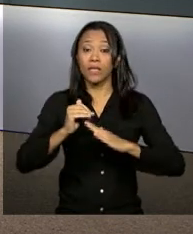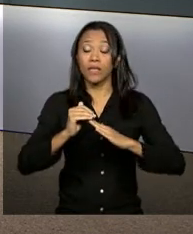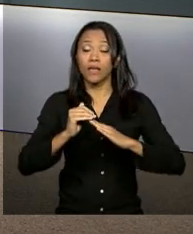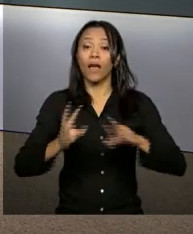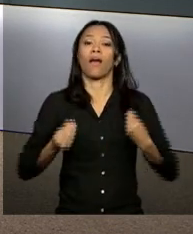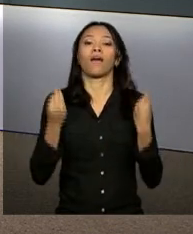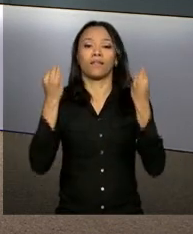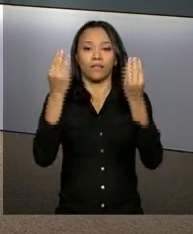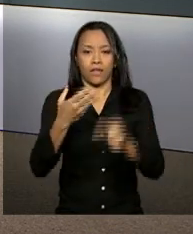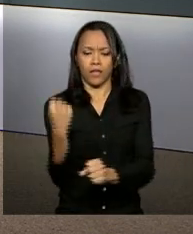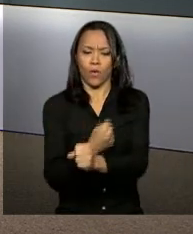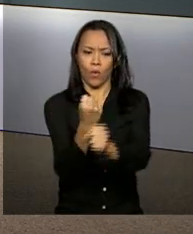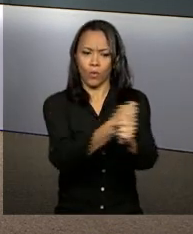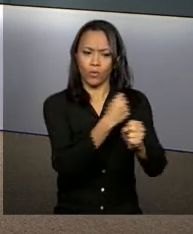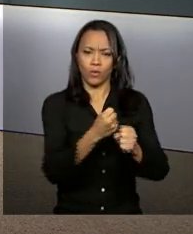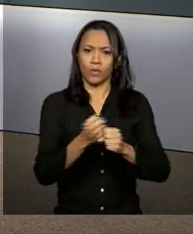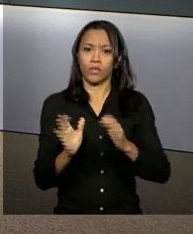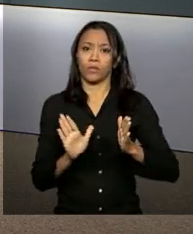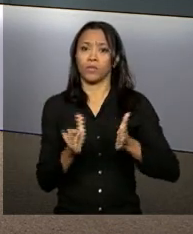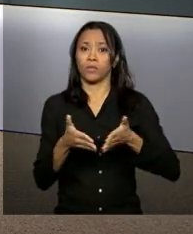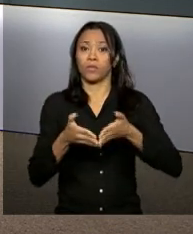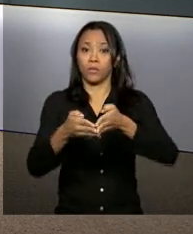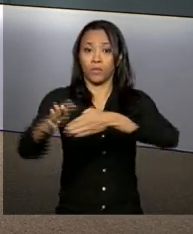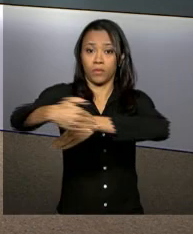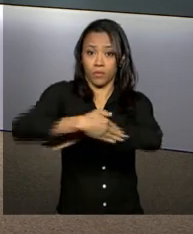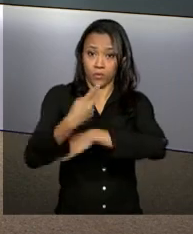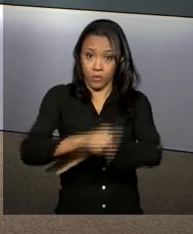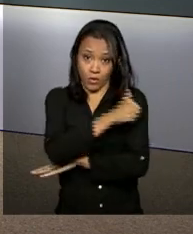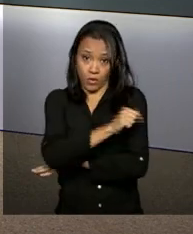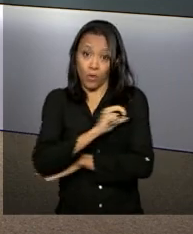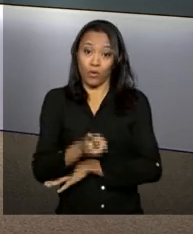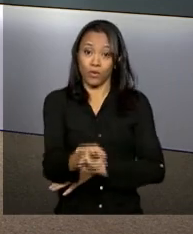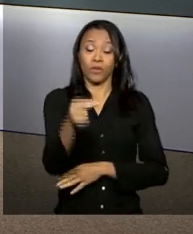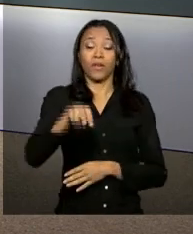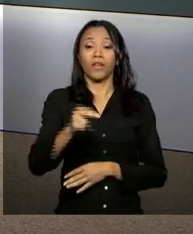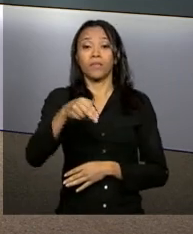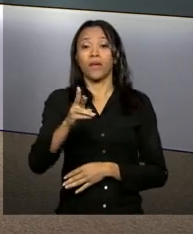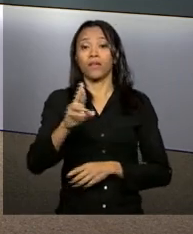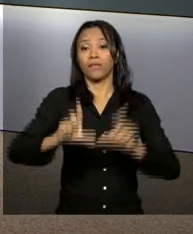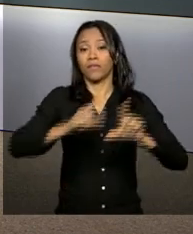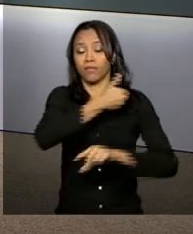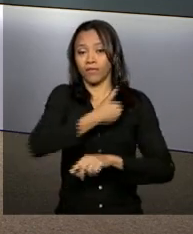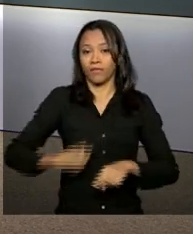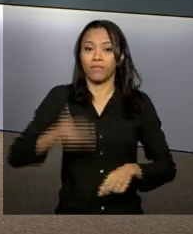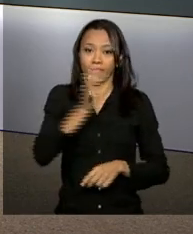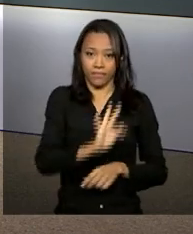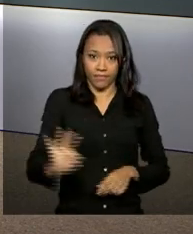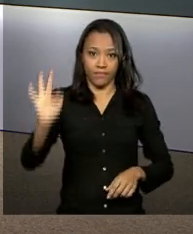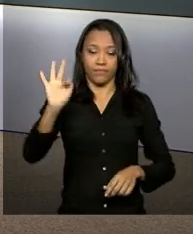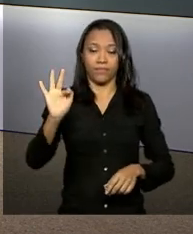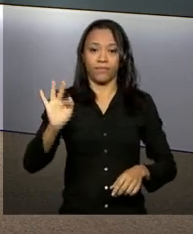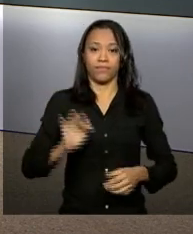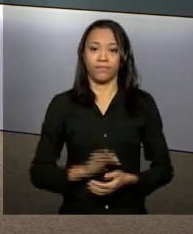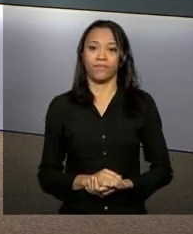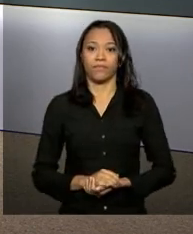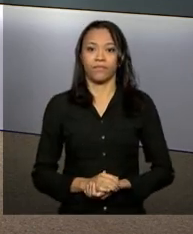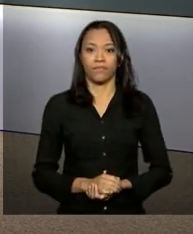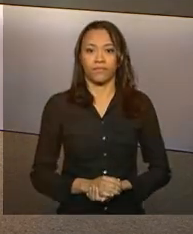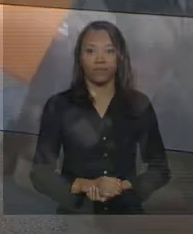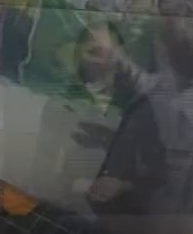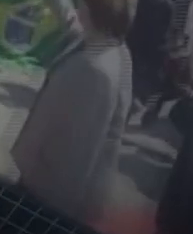entrega das obras do porto do Rio de Janeiro Continue com a gente NBR a TV do Governo Federal